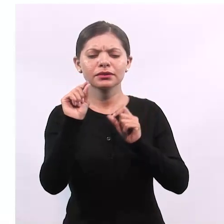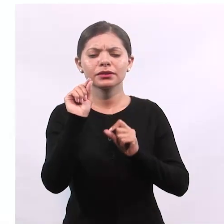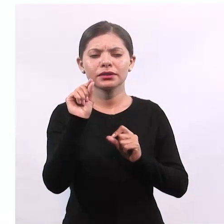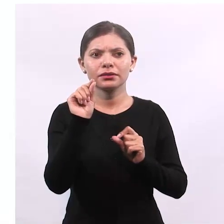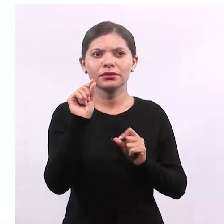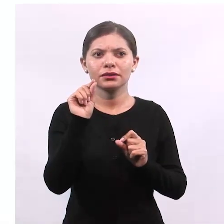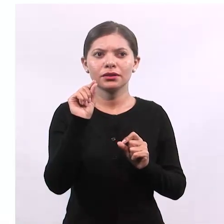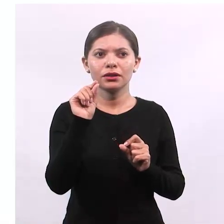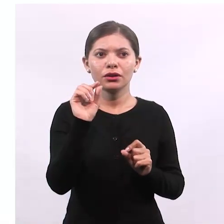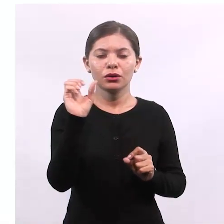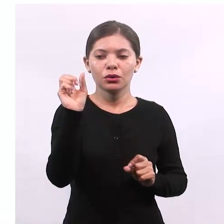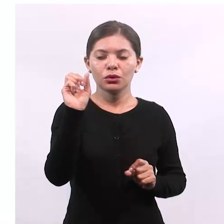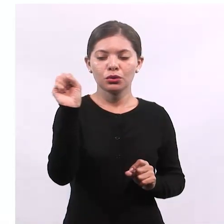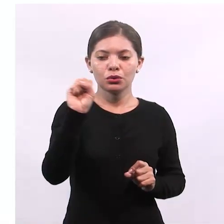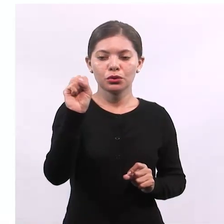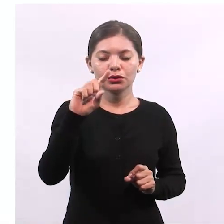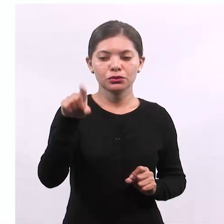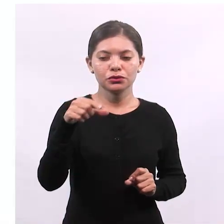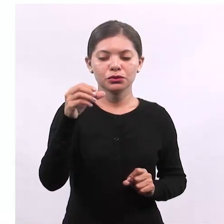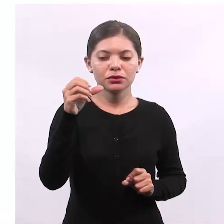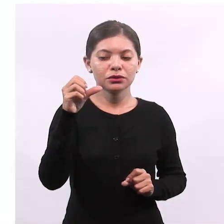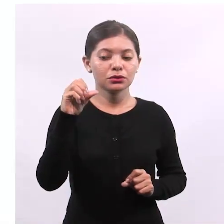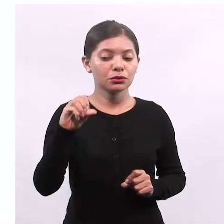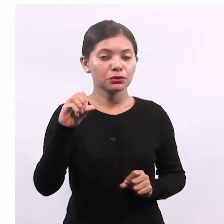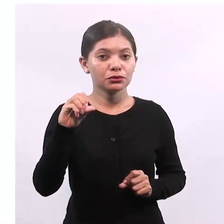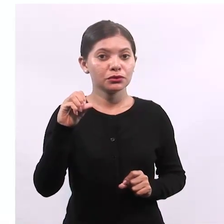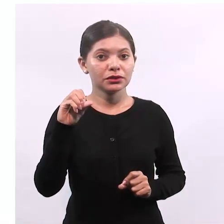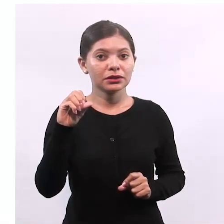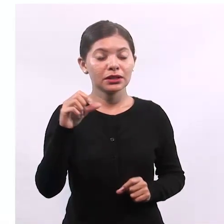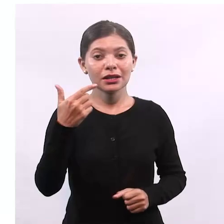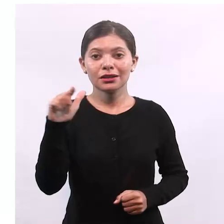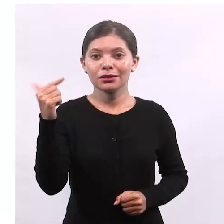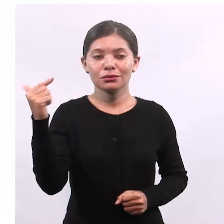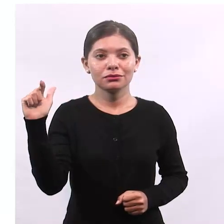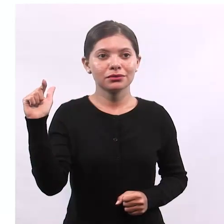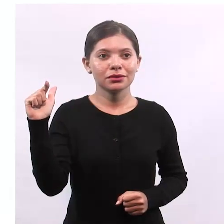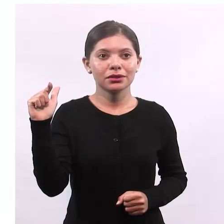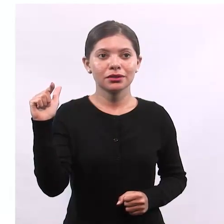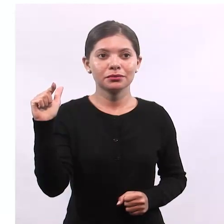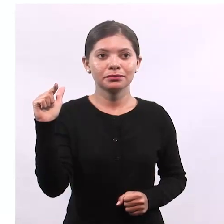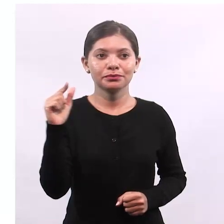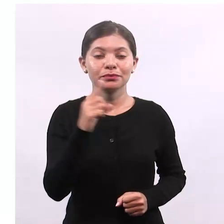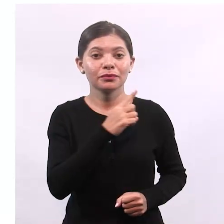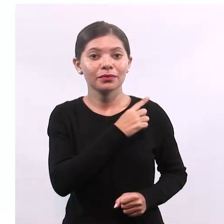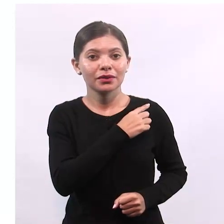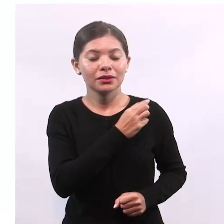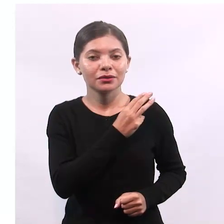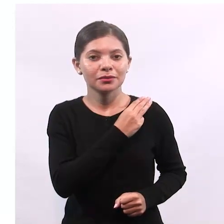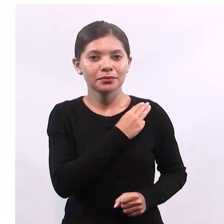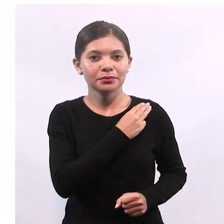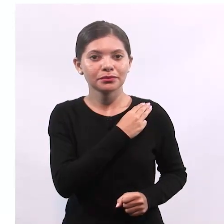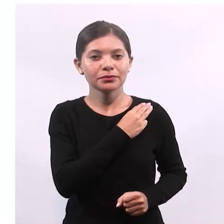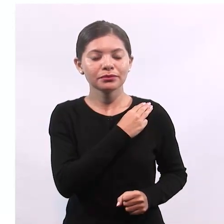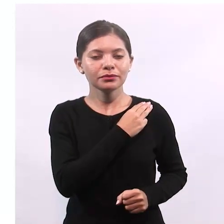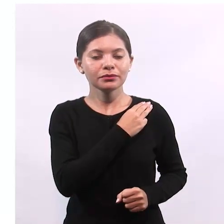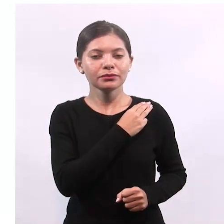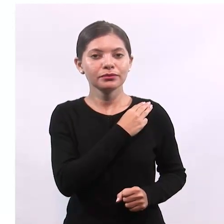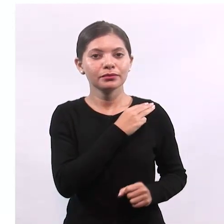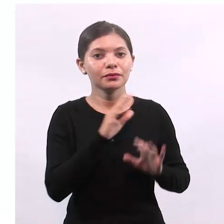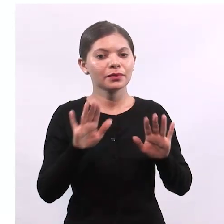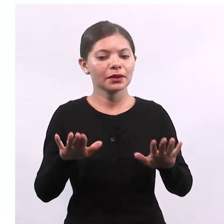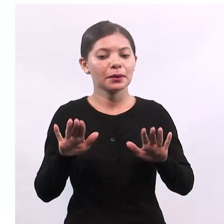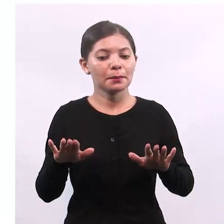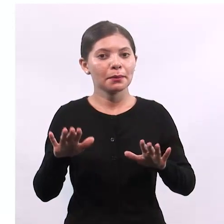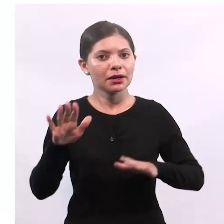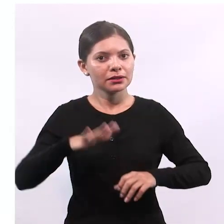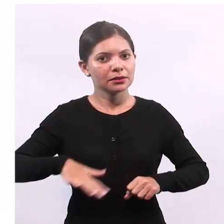identificados ainda 8,9 com nível médio ou inferior ou seja tem professores que não tem sequer é nível de formação de